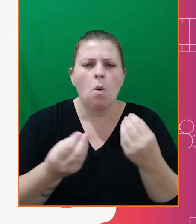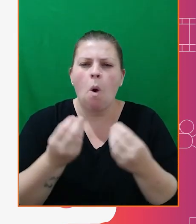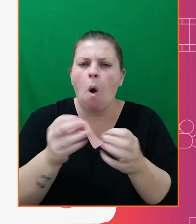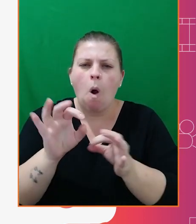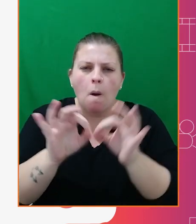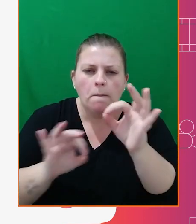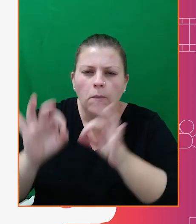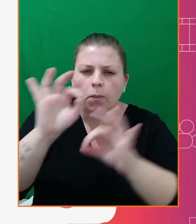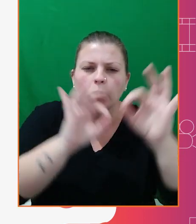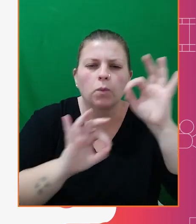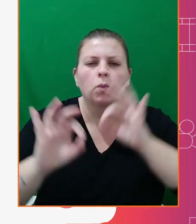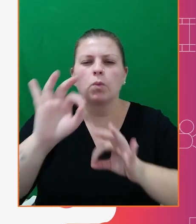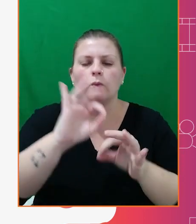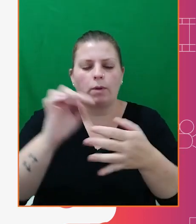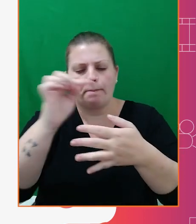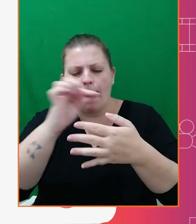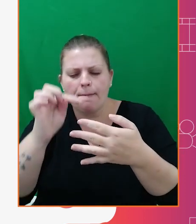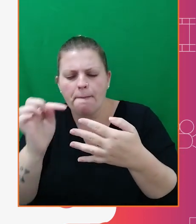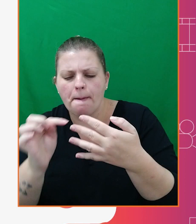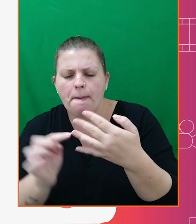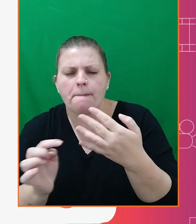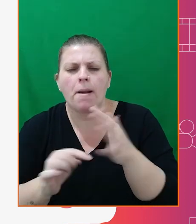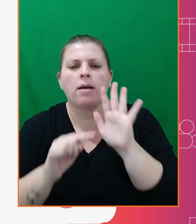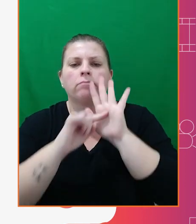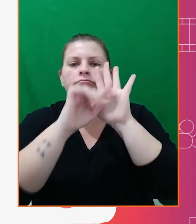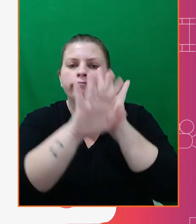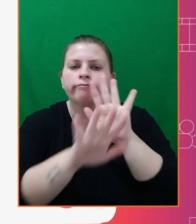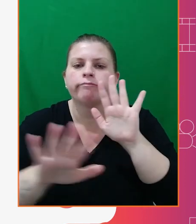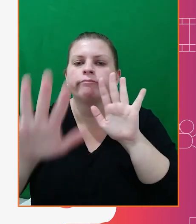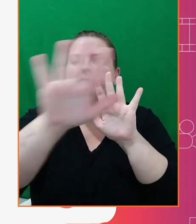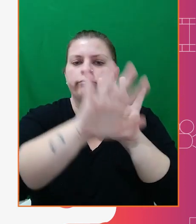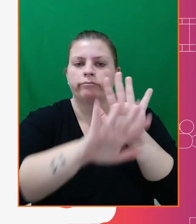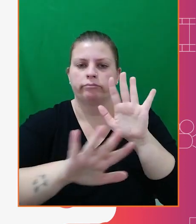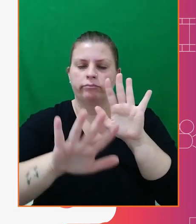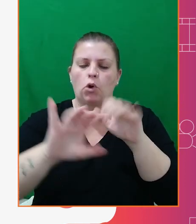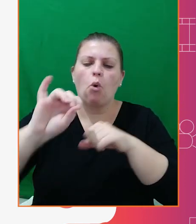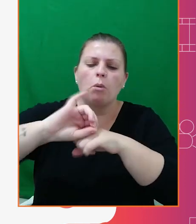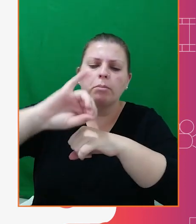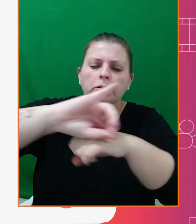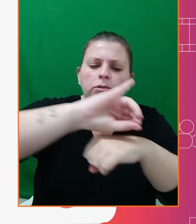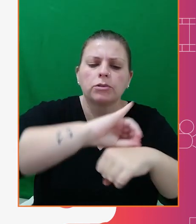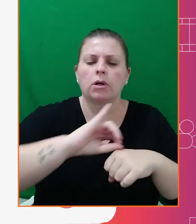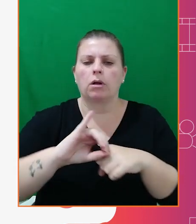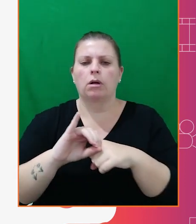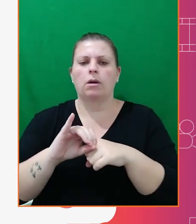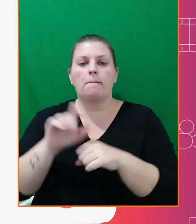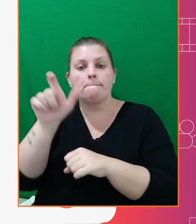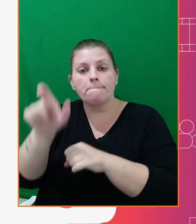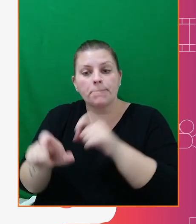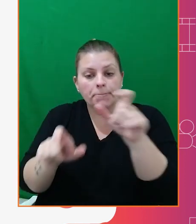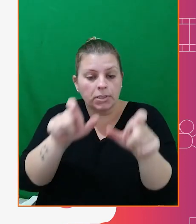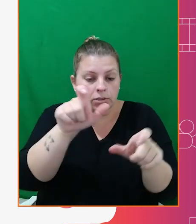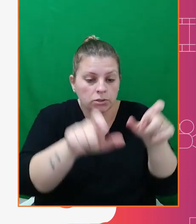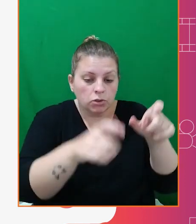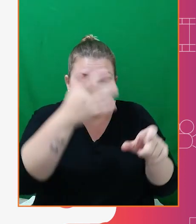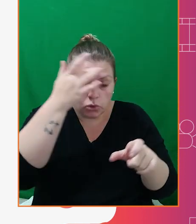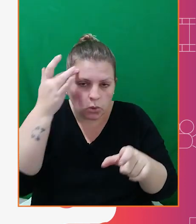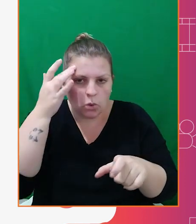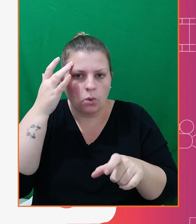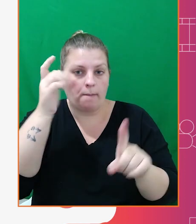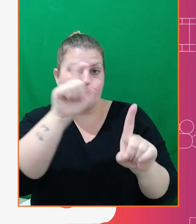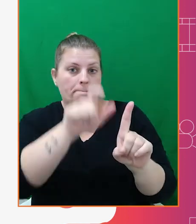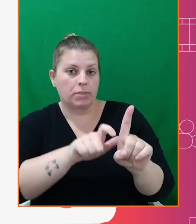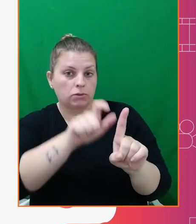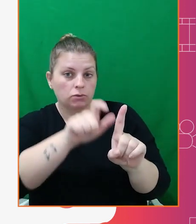dos elementos em cena, os objetos, as pessoas, personagens de uma animação,